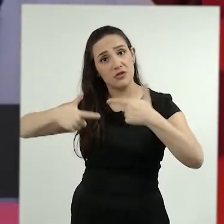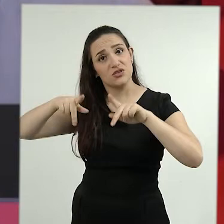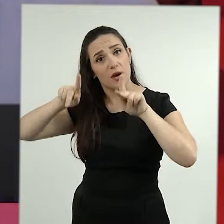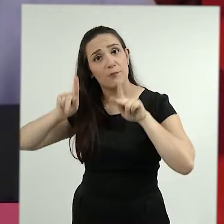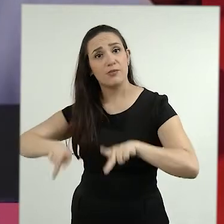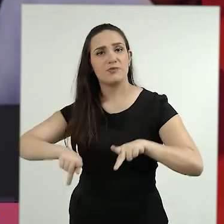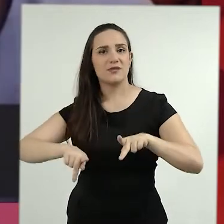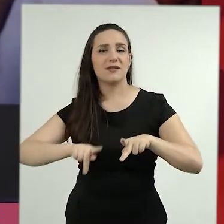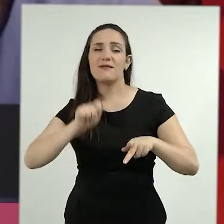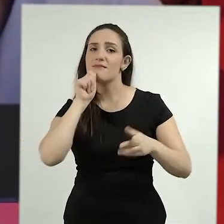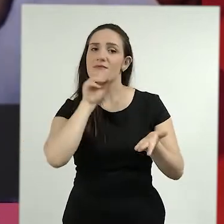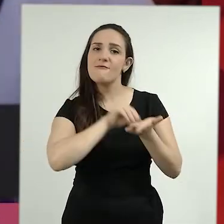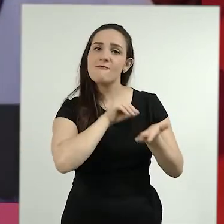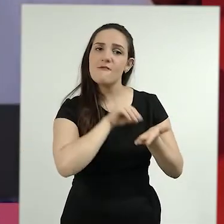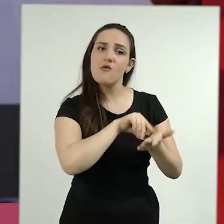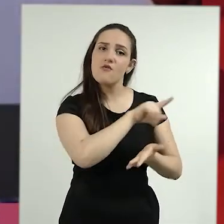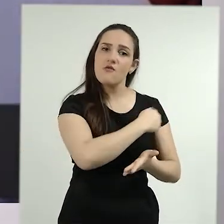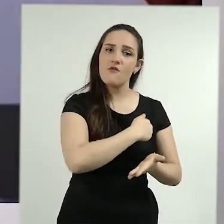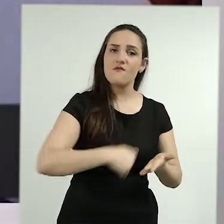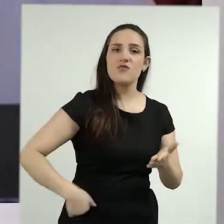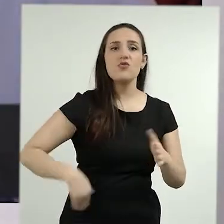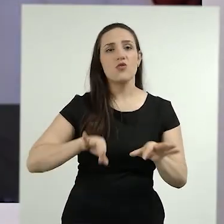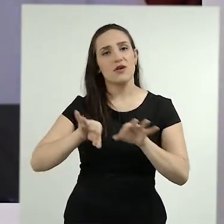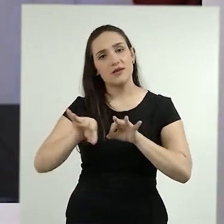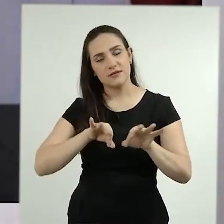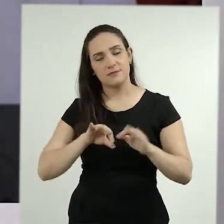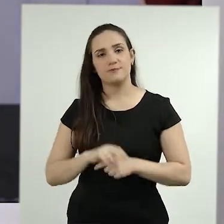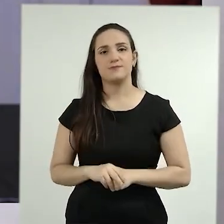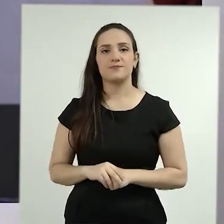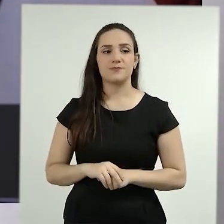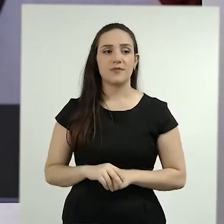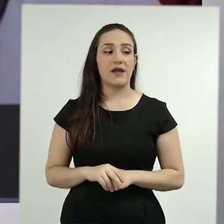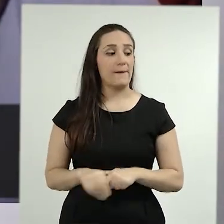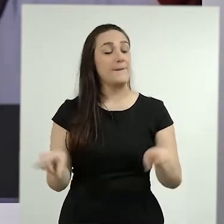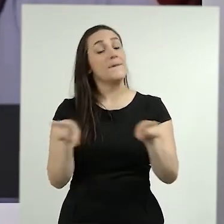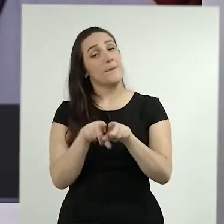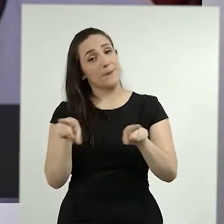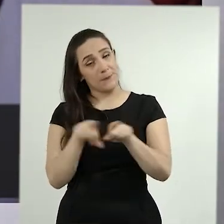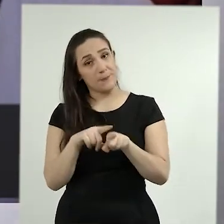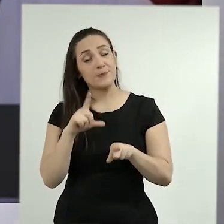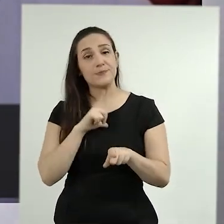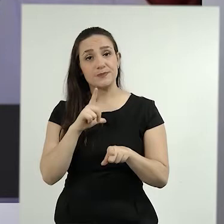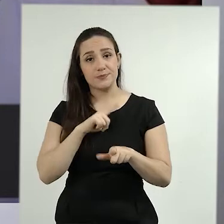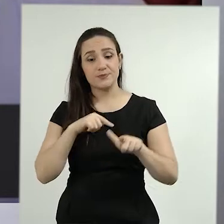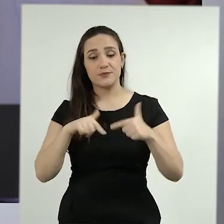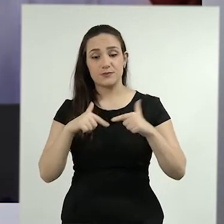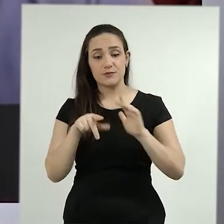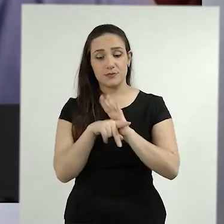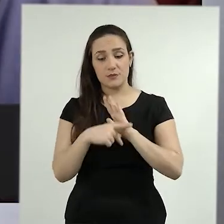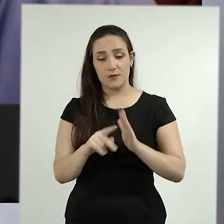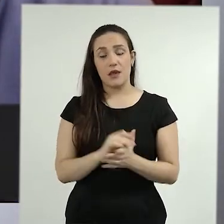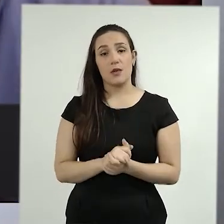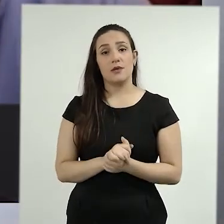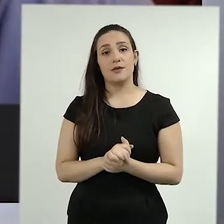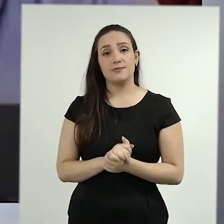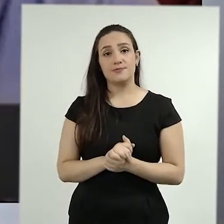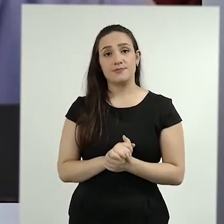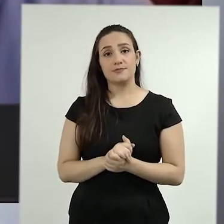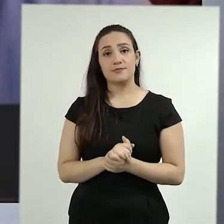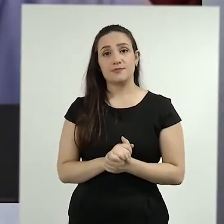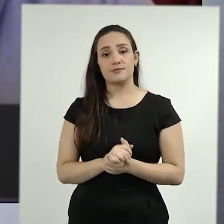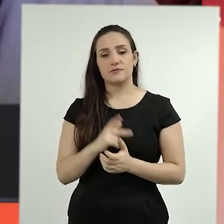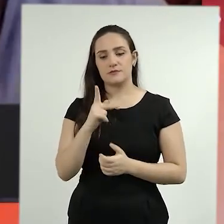gestões públicas e contribuído com diversas ações. A nós também, com relação aos trabalhos de preservação, né? A gente tem que lembrar